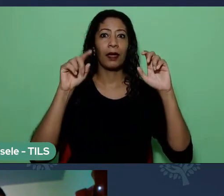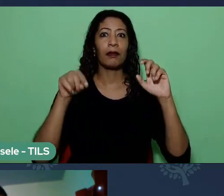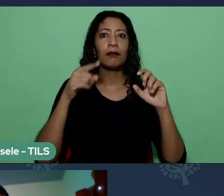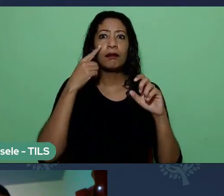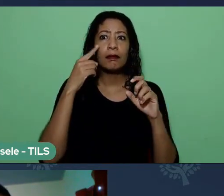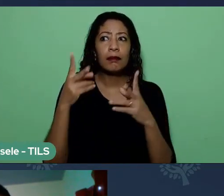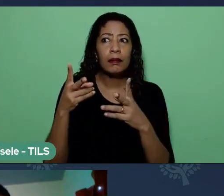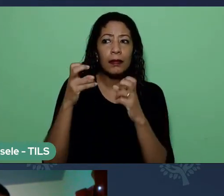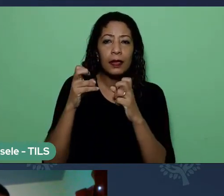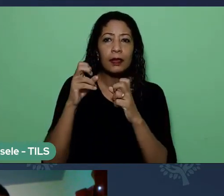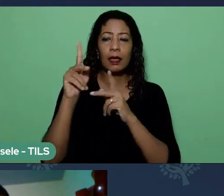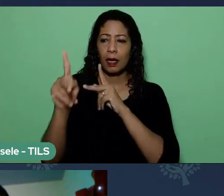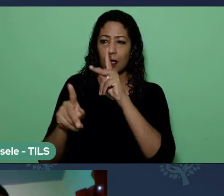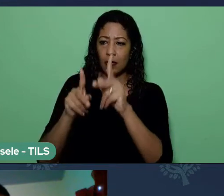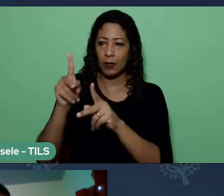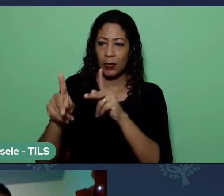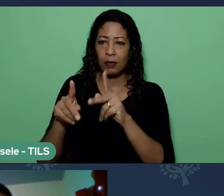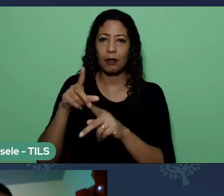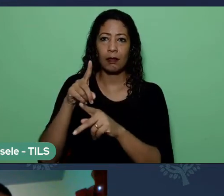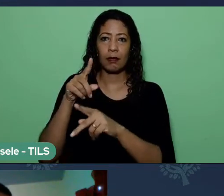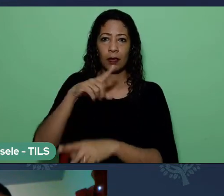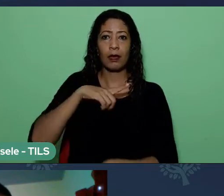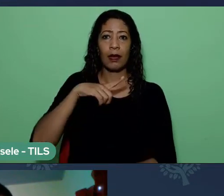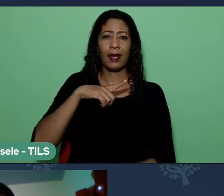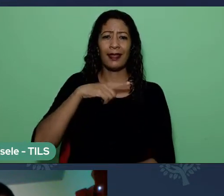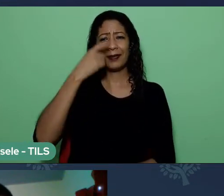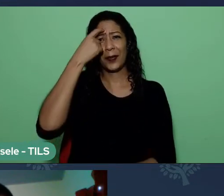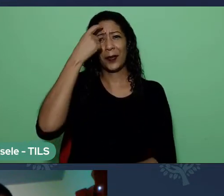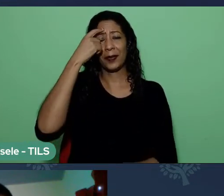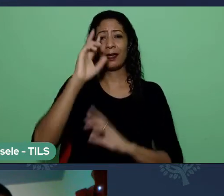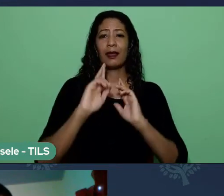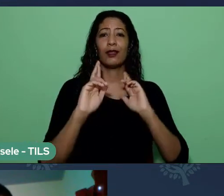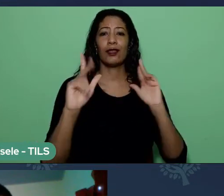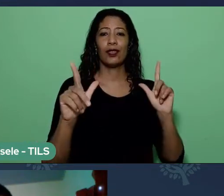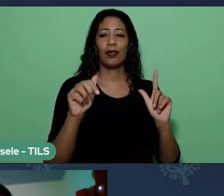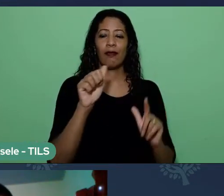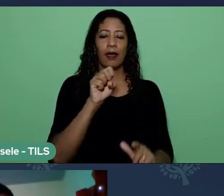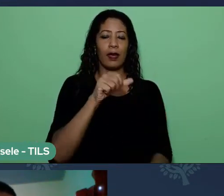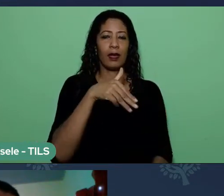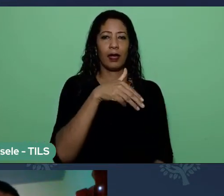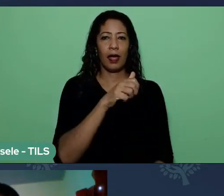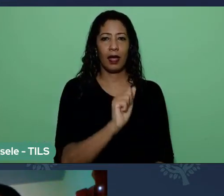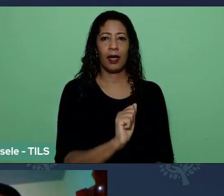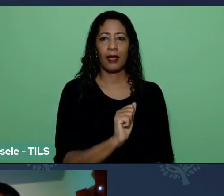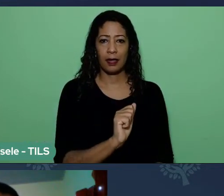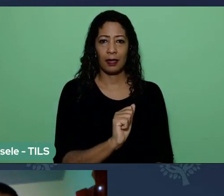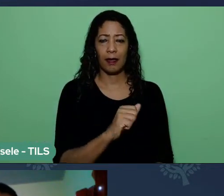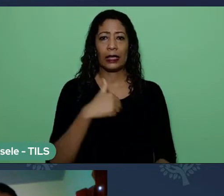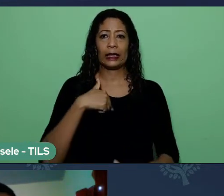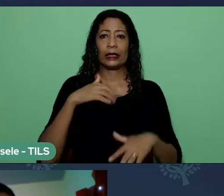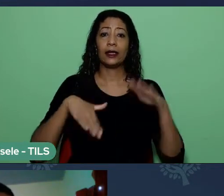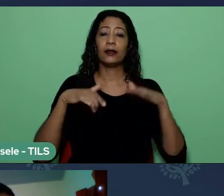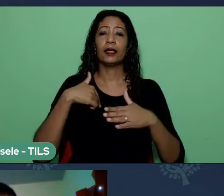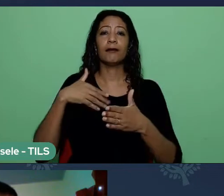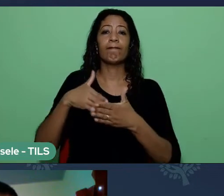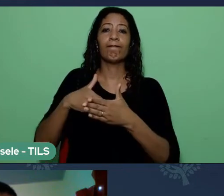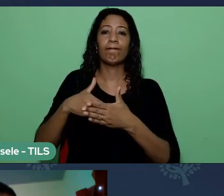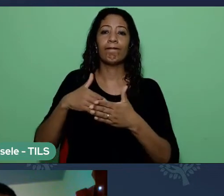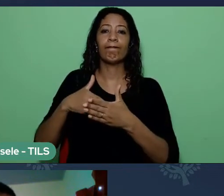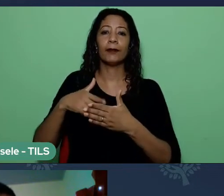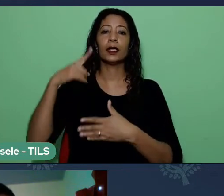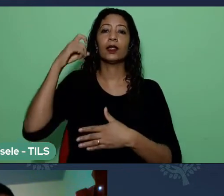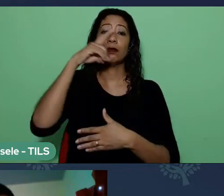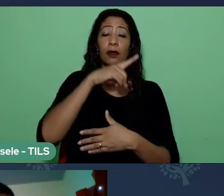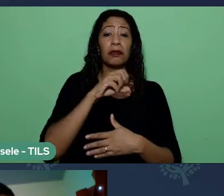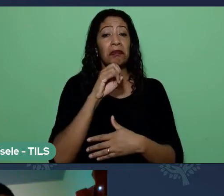têm um entendimento diferente da asma, né? Que as características clínicas da doença nos limitam, mas que com o tratamento